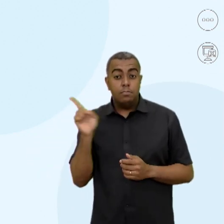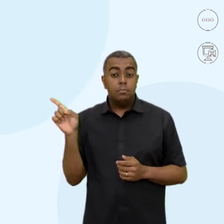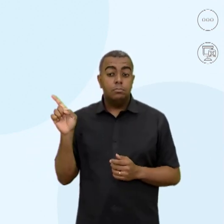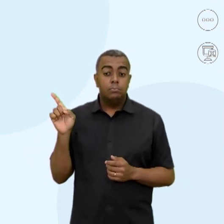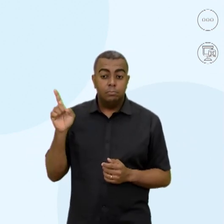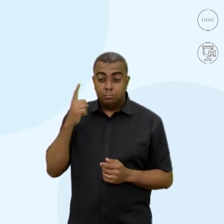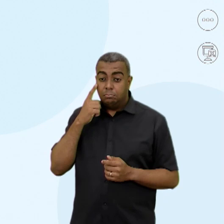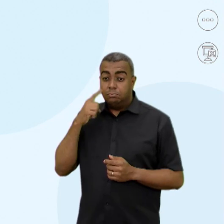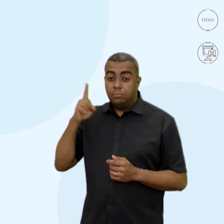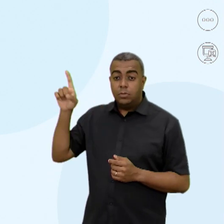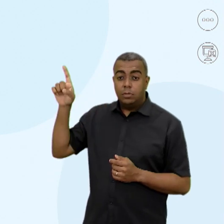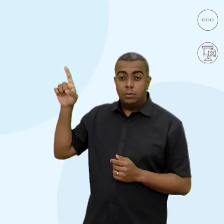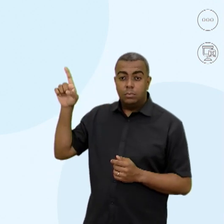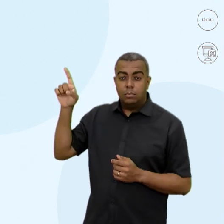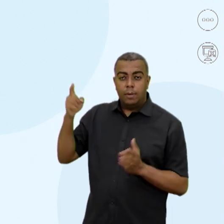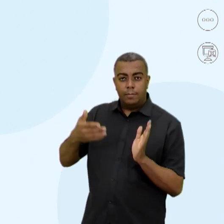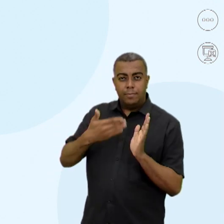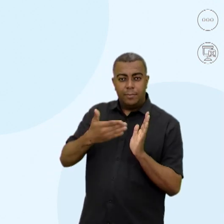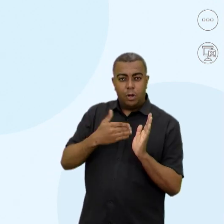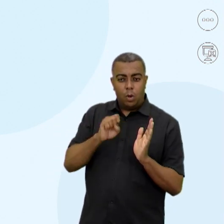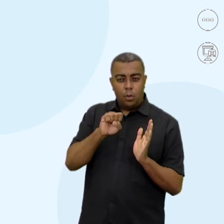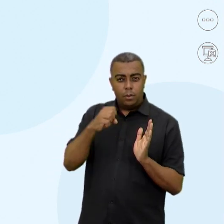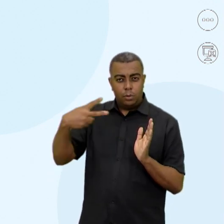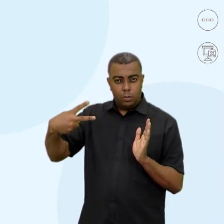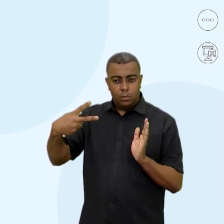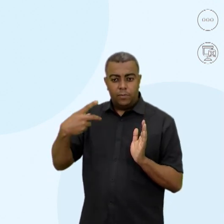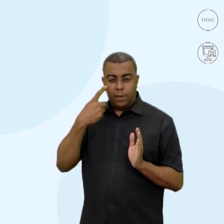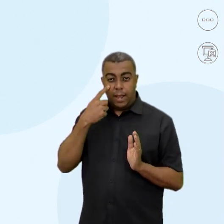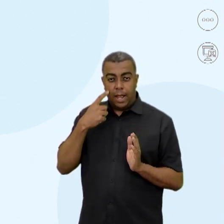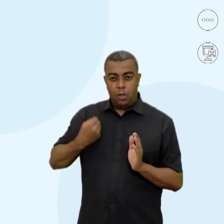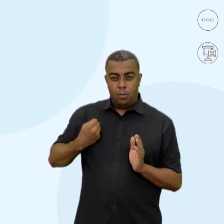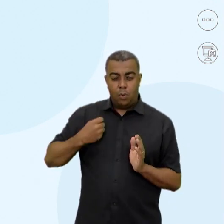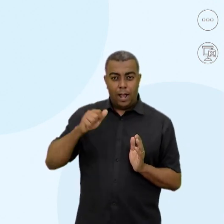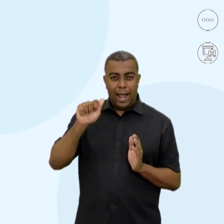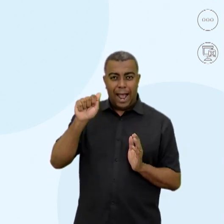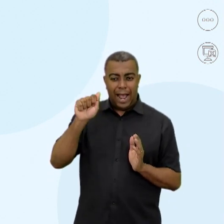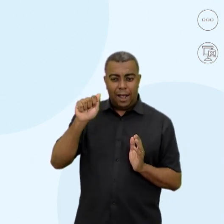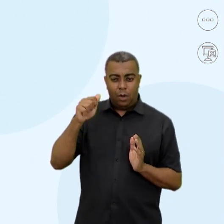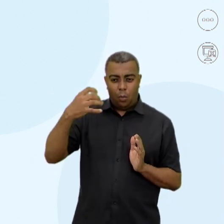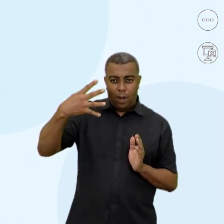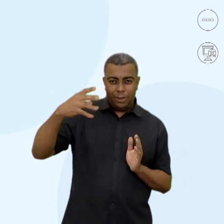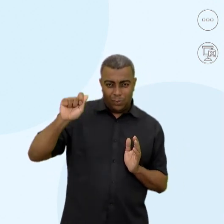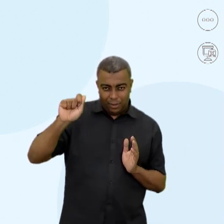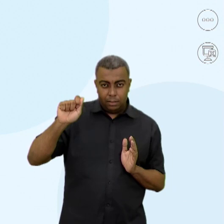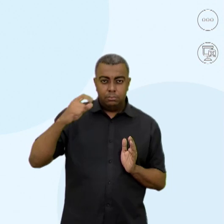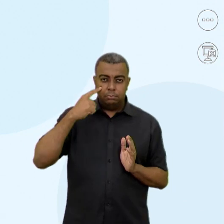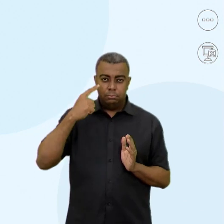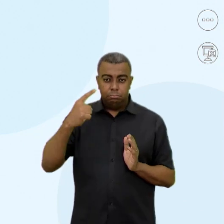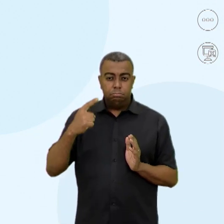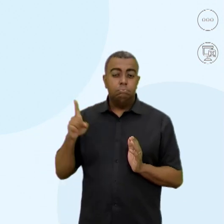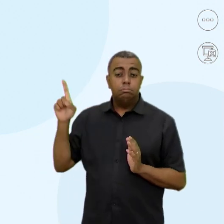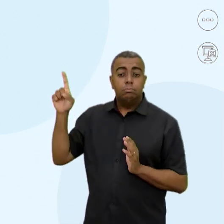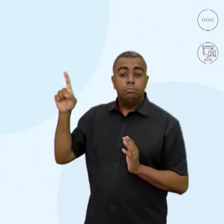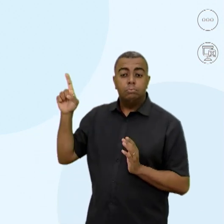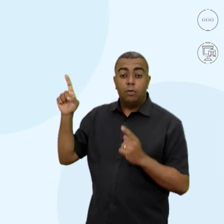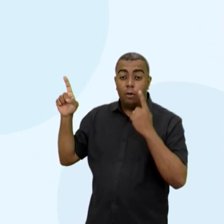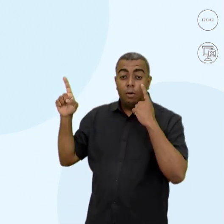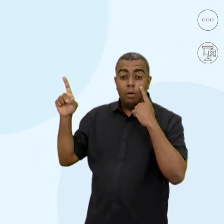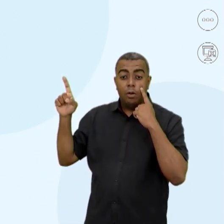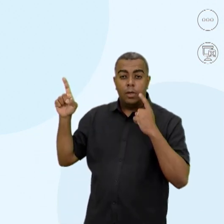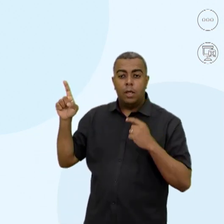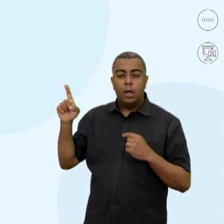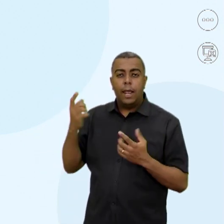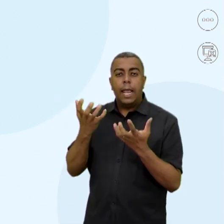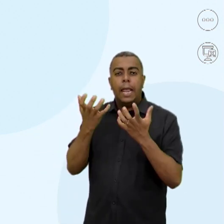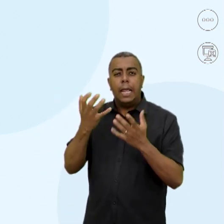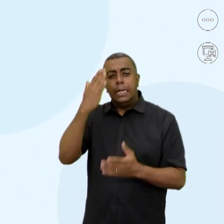ó. Lá na página 82, eu vou fazer a atividade A, 4A. Ele tá dando as razões. Veja a ordem, ó. Ele tá